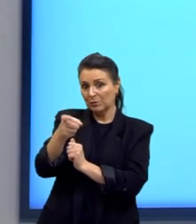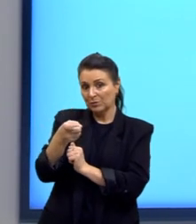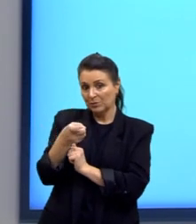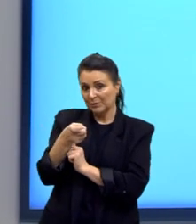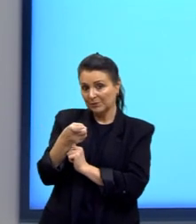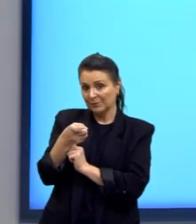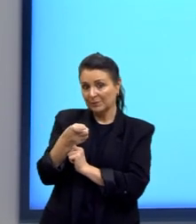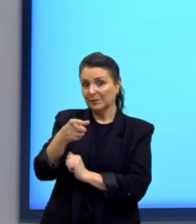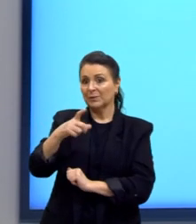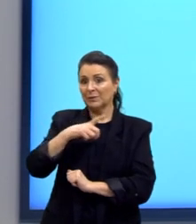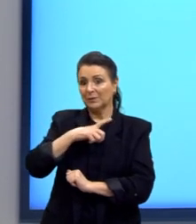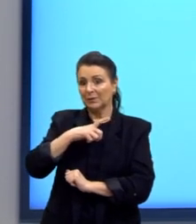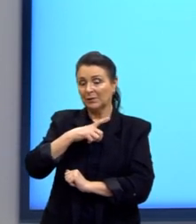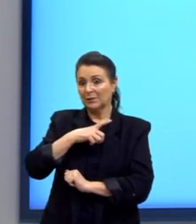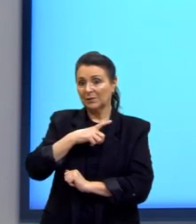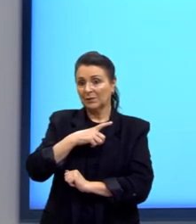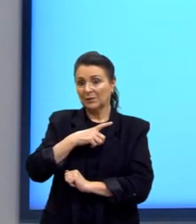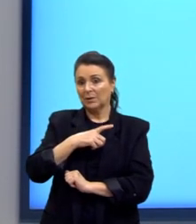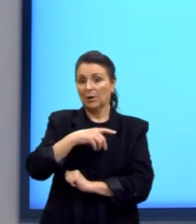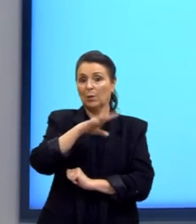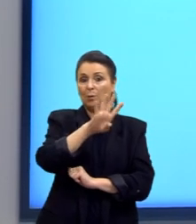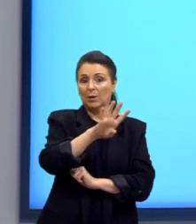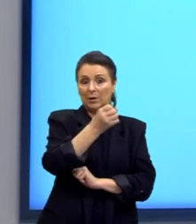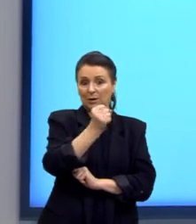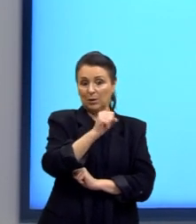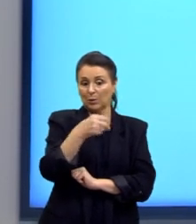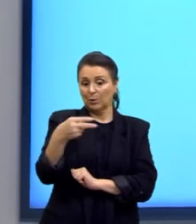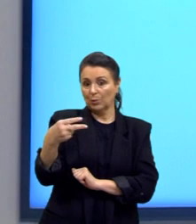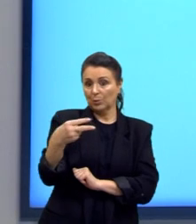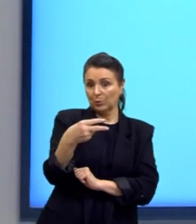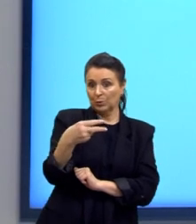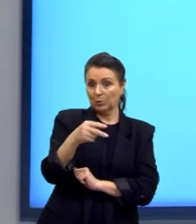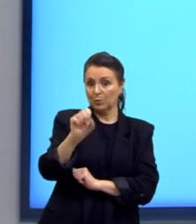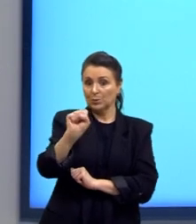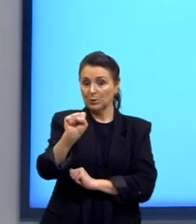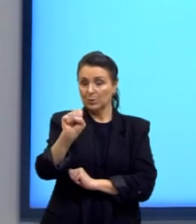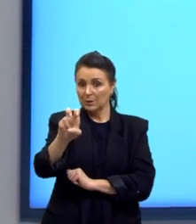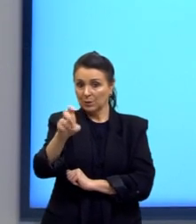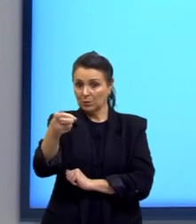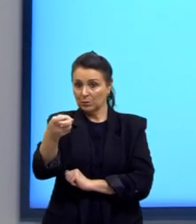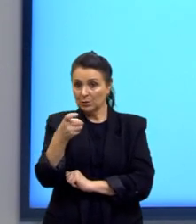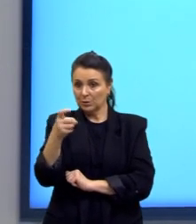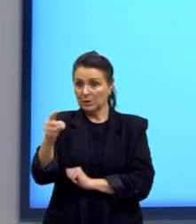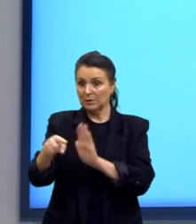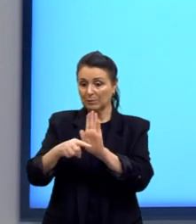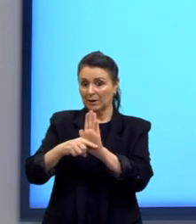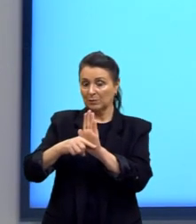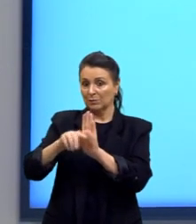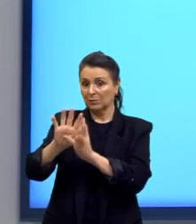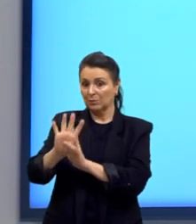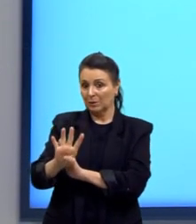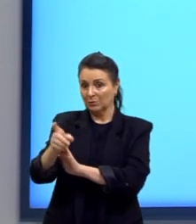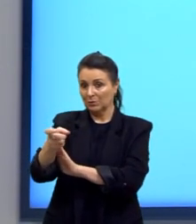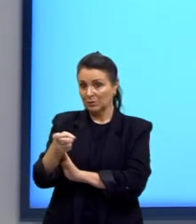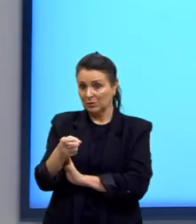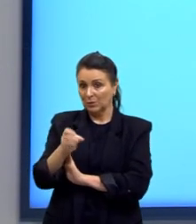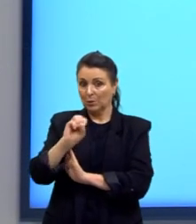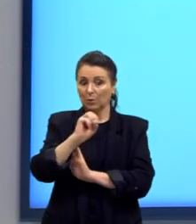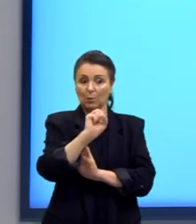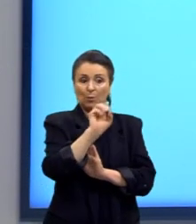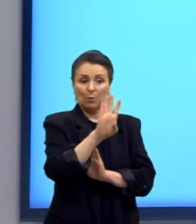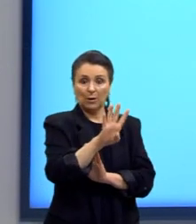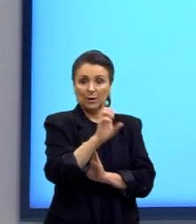então nós teremos e 48 = 5x - 4x ou